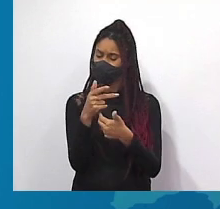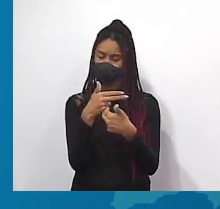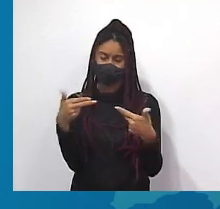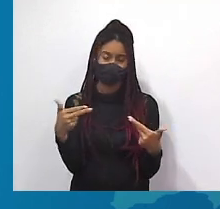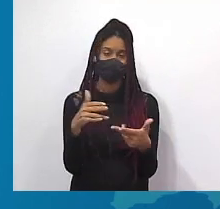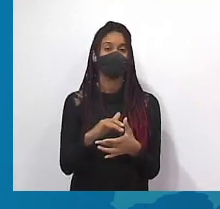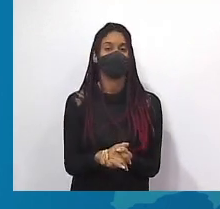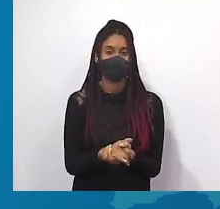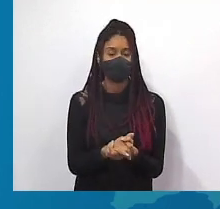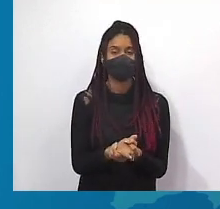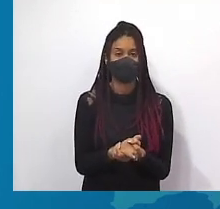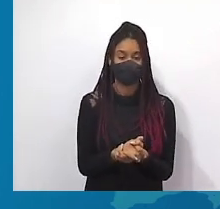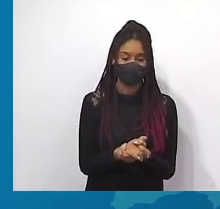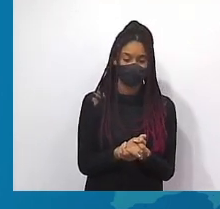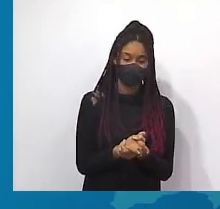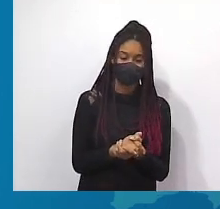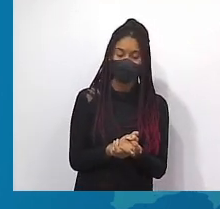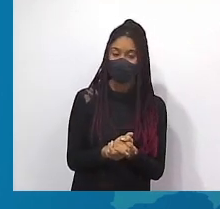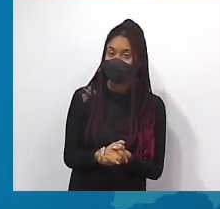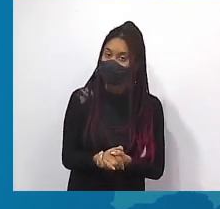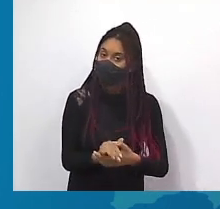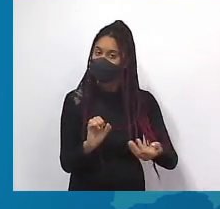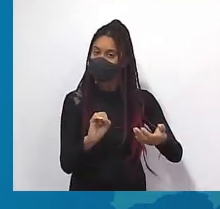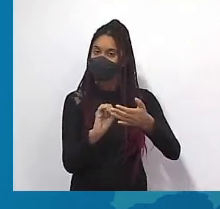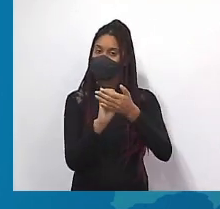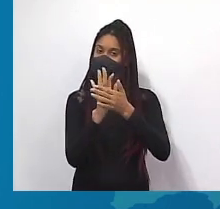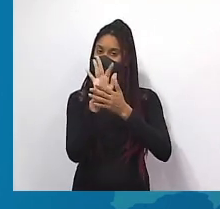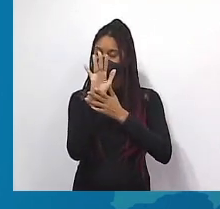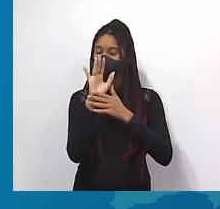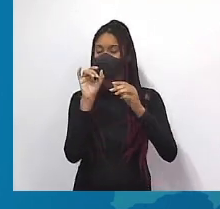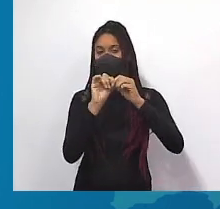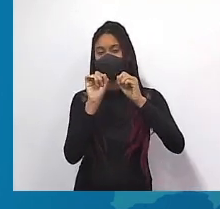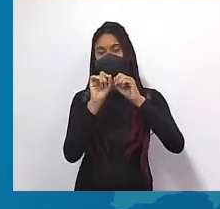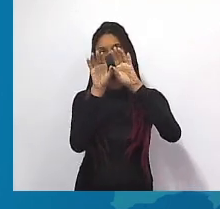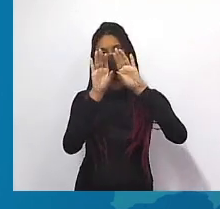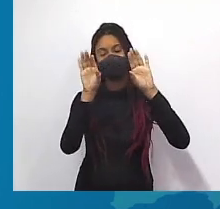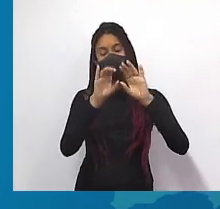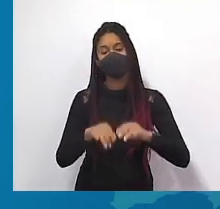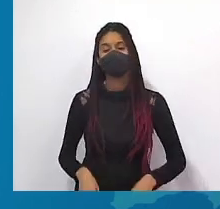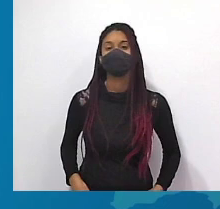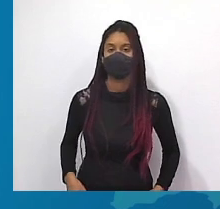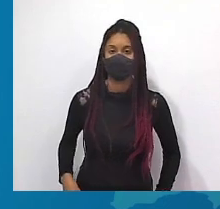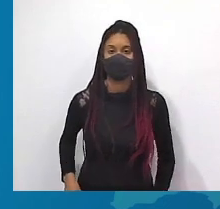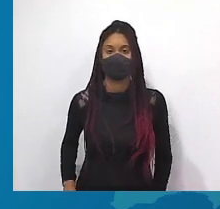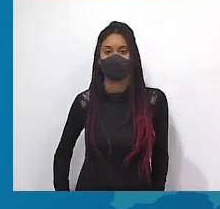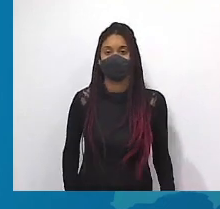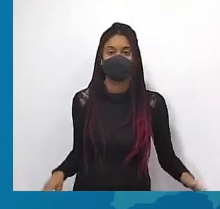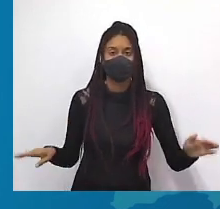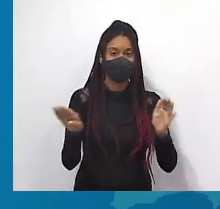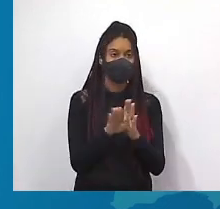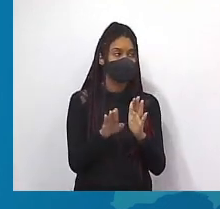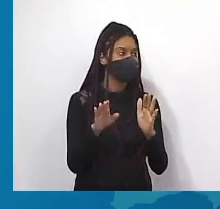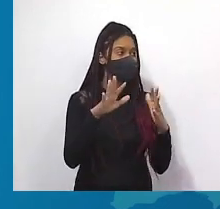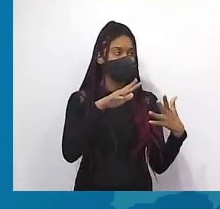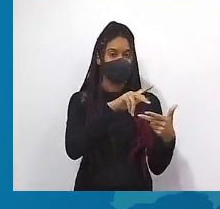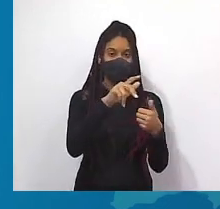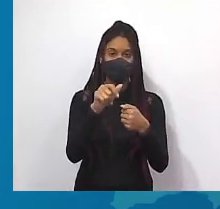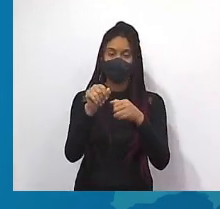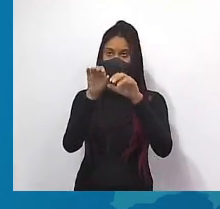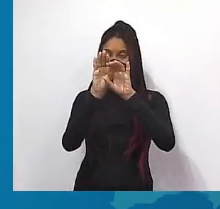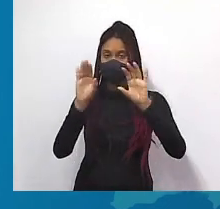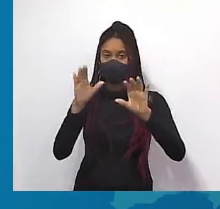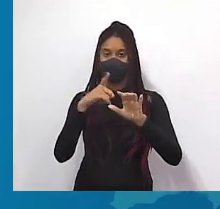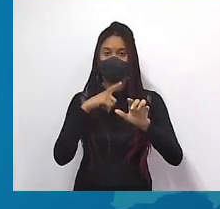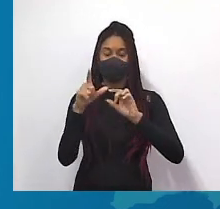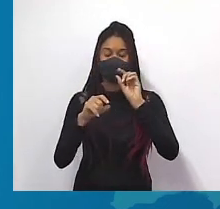produtos, né, esses gases que vão sendo liberados para a atmosfera ao chegar na camada atmosférica, vai